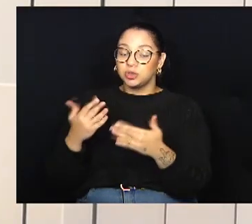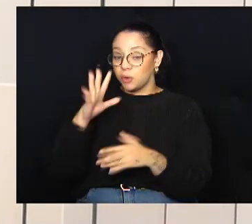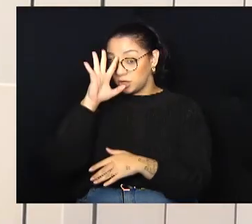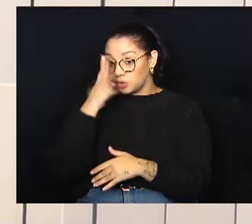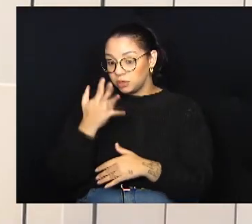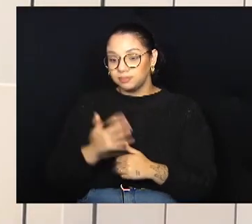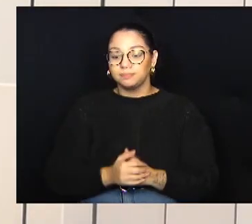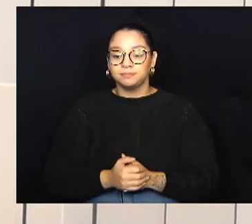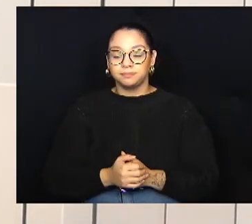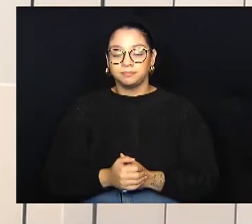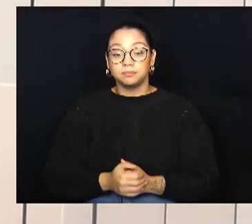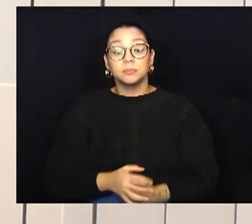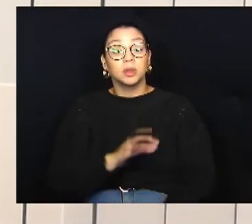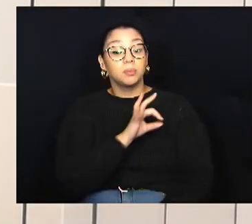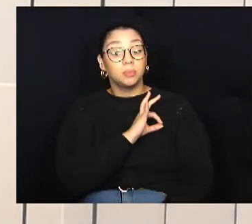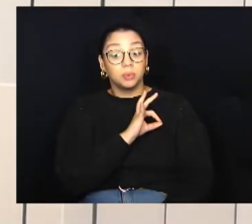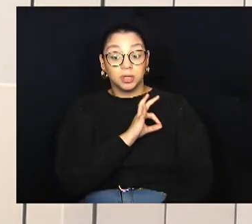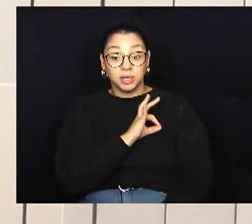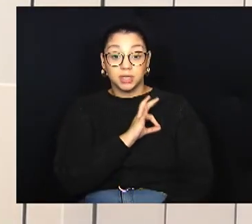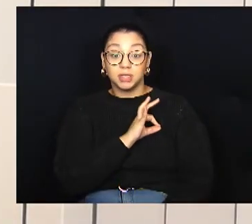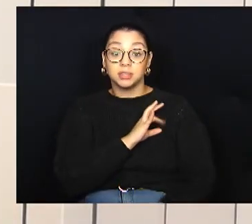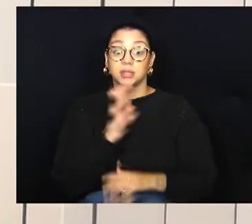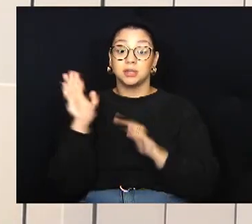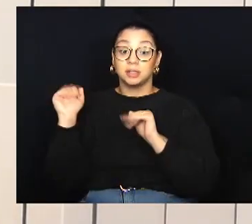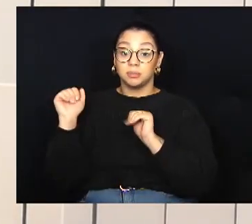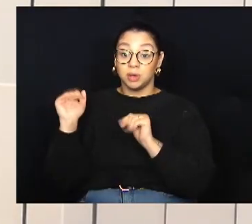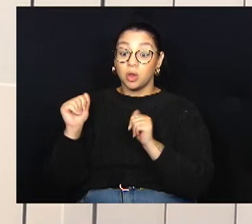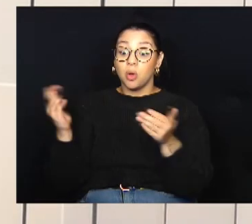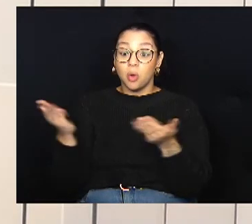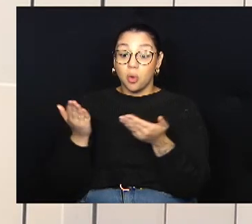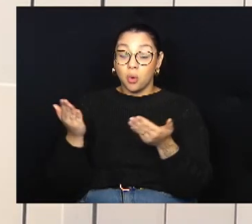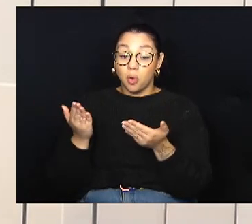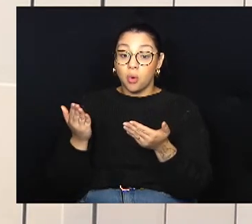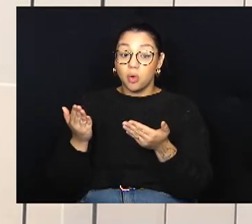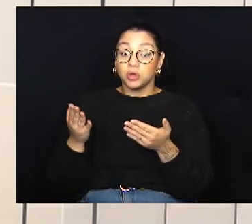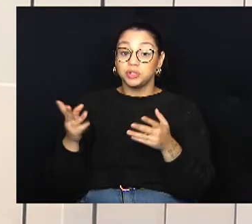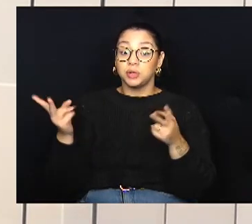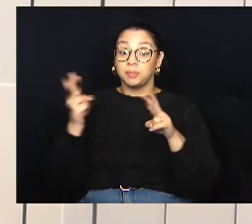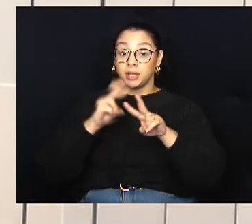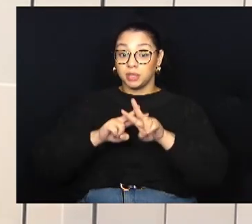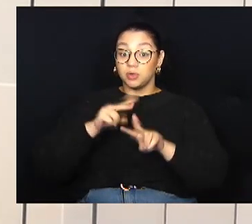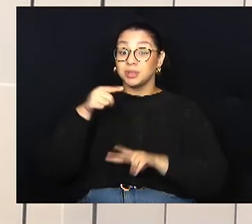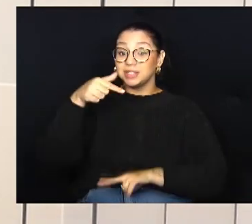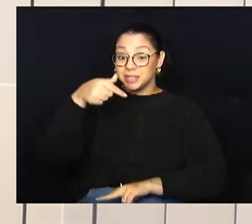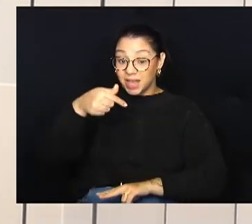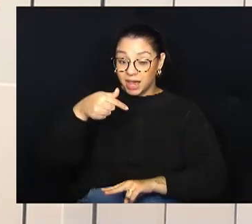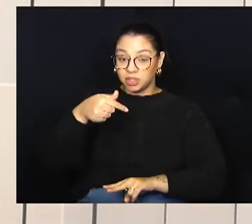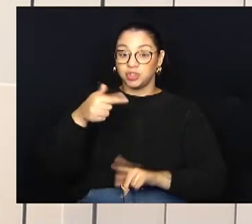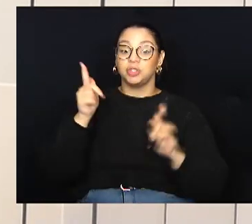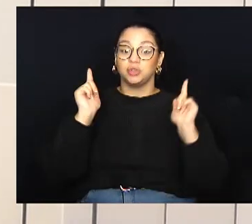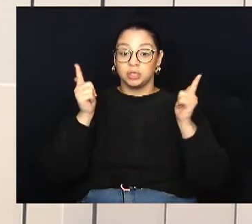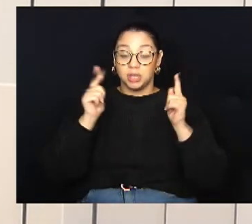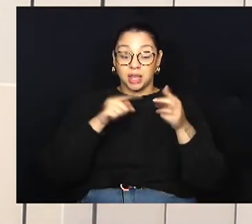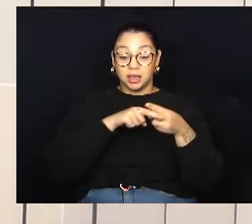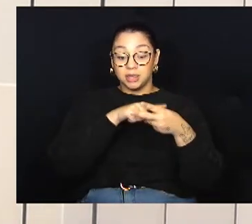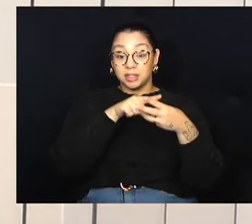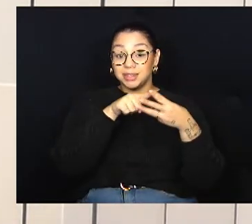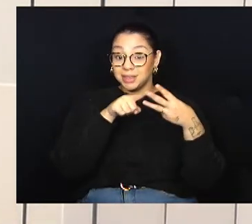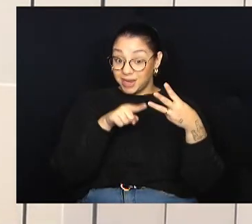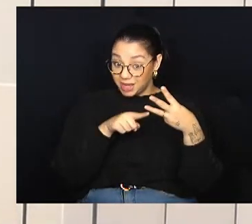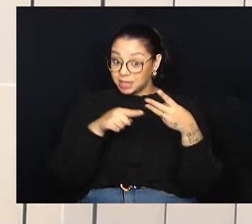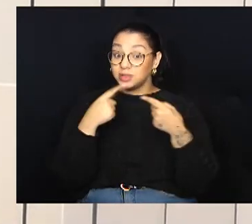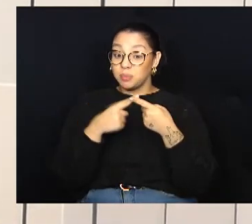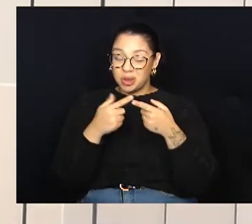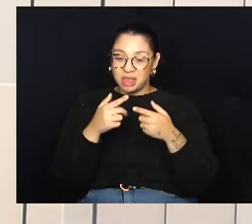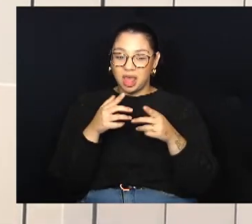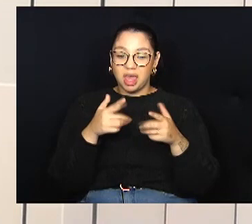A polícia da Espanha prendeu hoje 7 torcedores, 3 deles pelos insultos racistas na partida